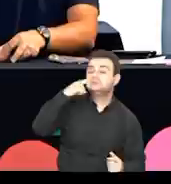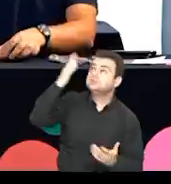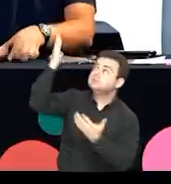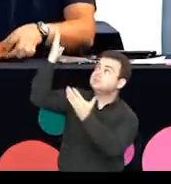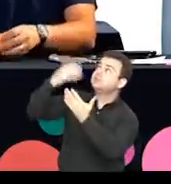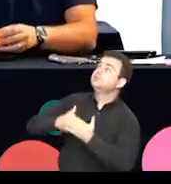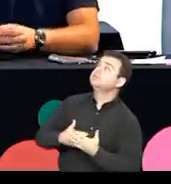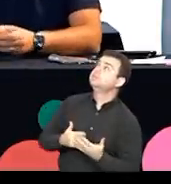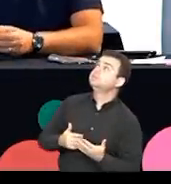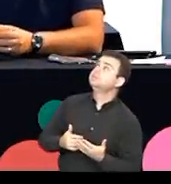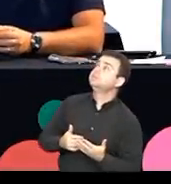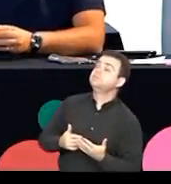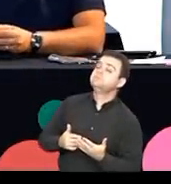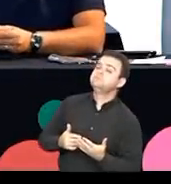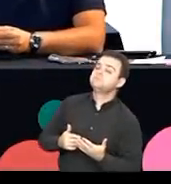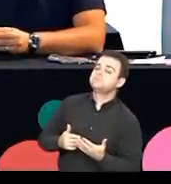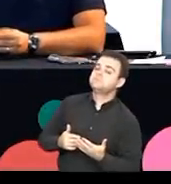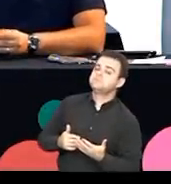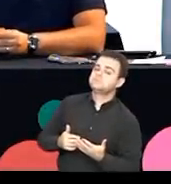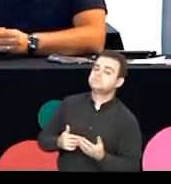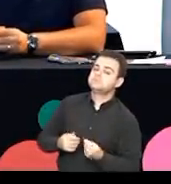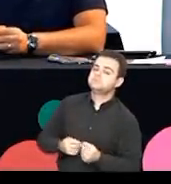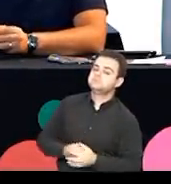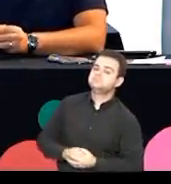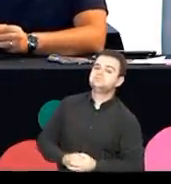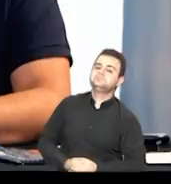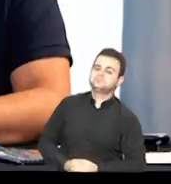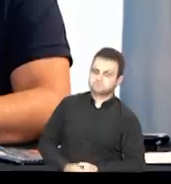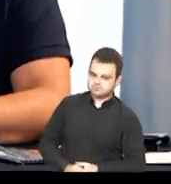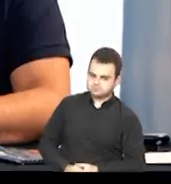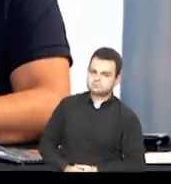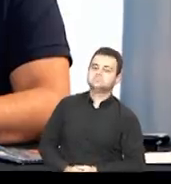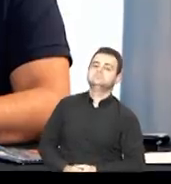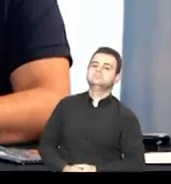e vou encapar o meu rolinho.